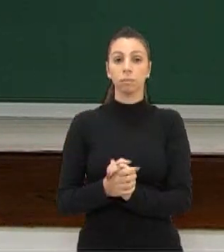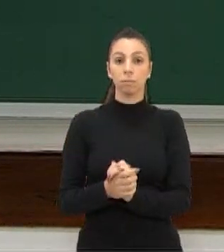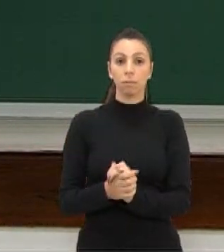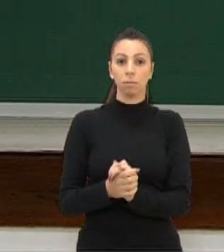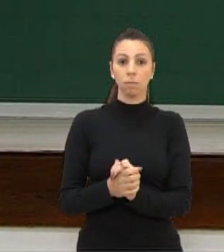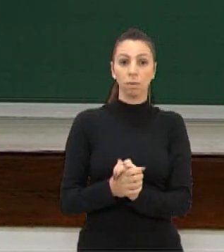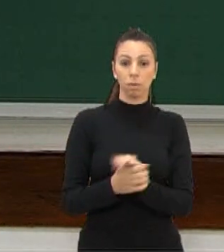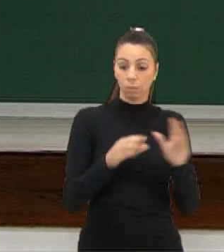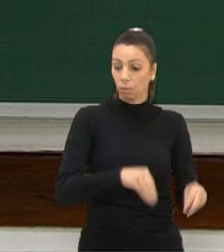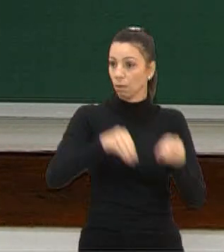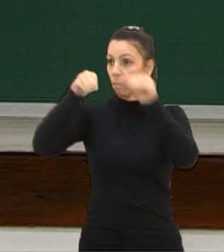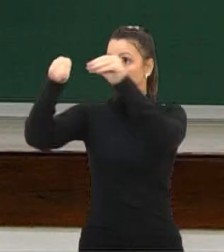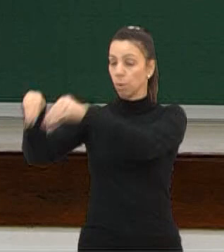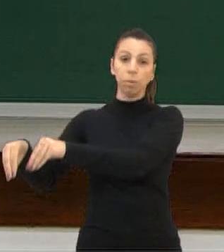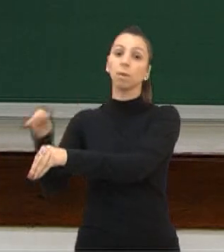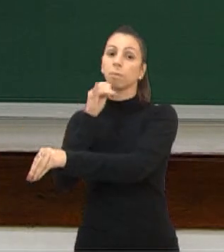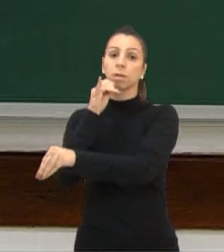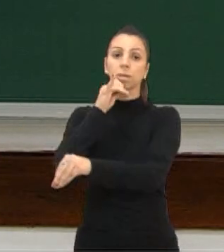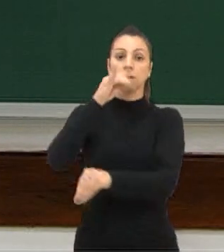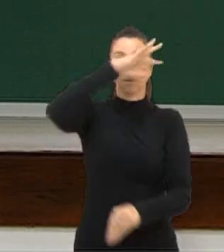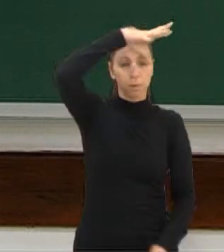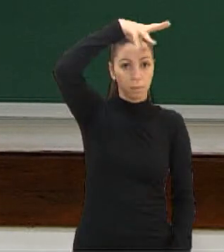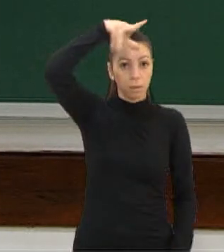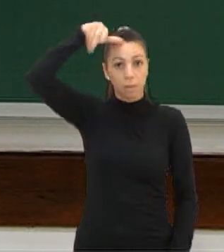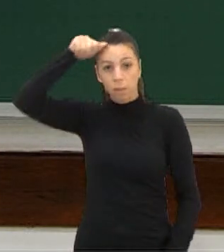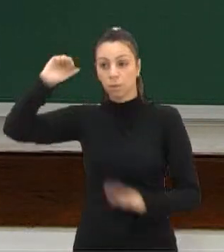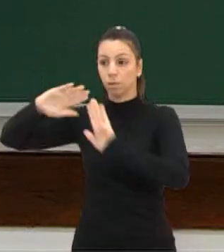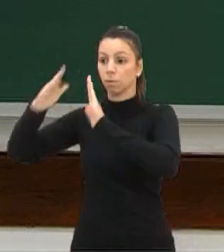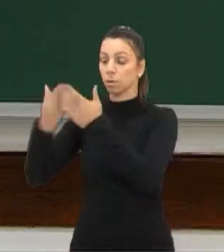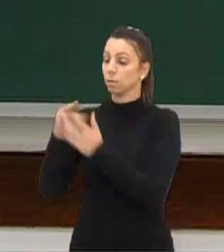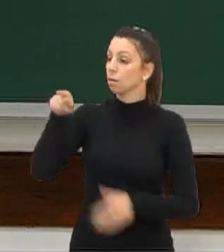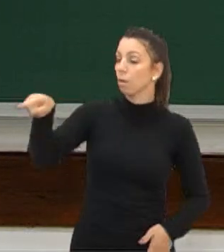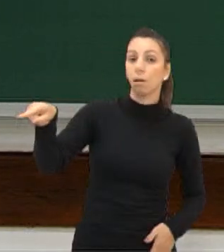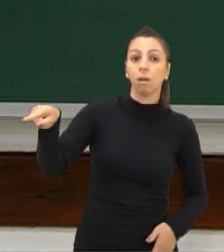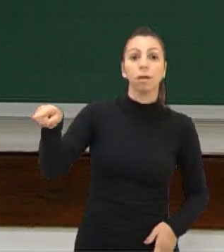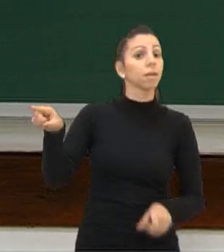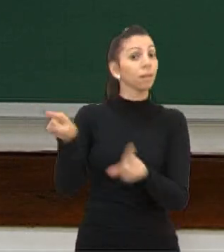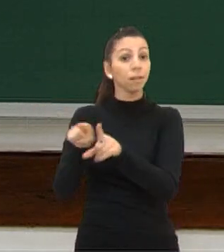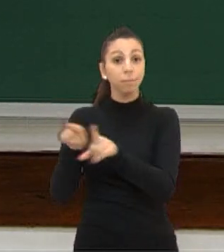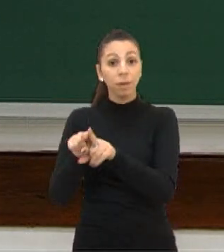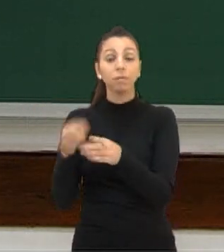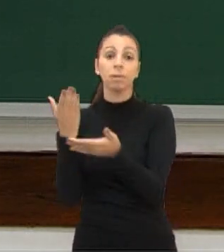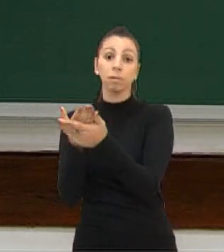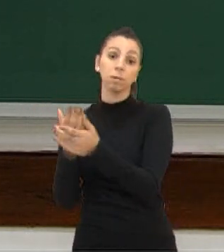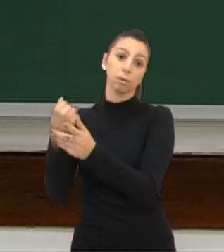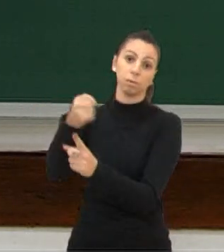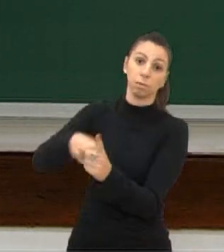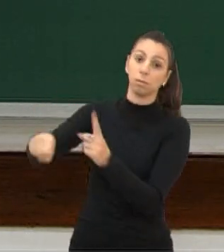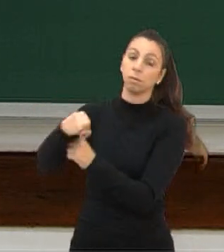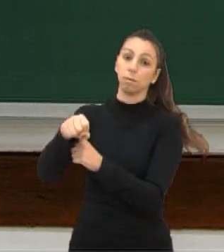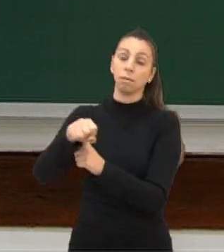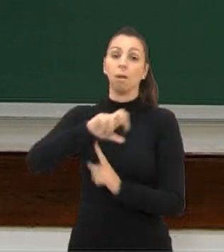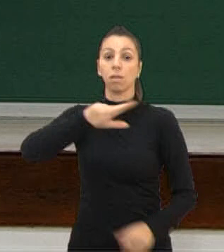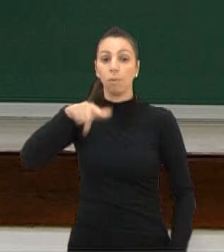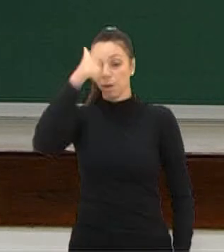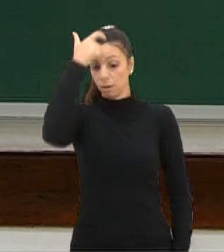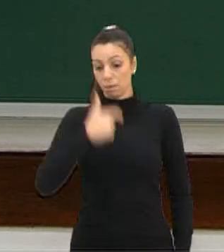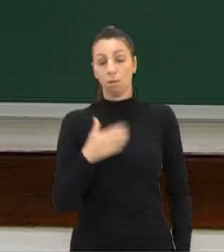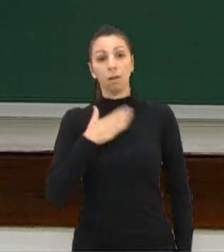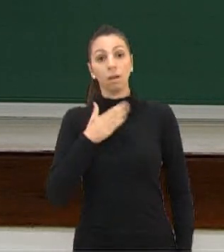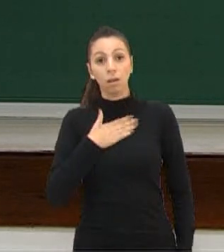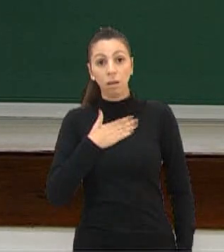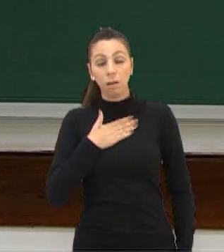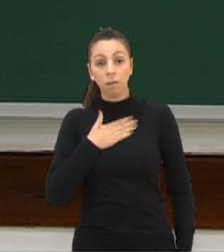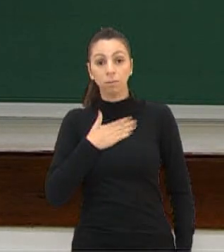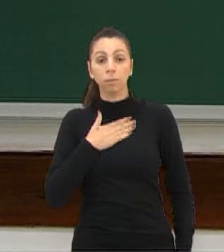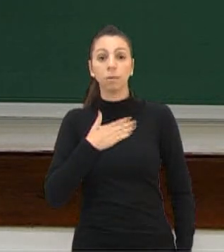para o Amazonas, por exemplo, você também vai ver Sociologia. Não é comigo, não é na mesma instituição, talvez não é no